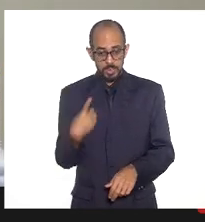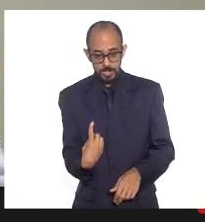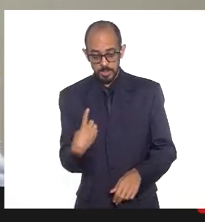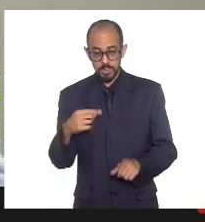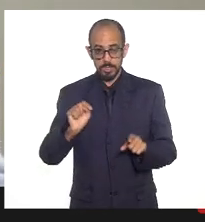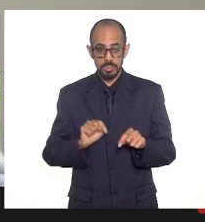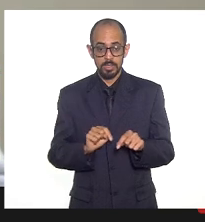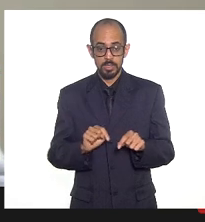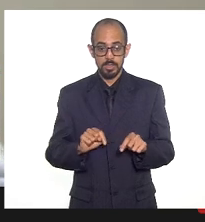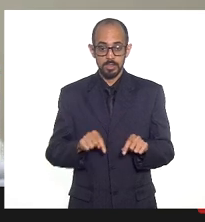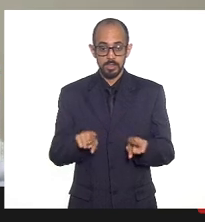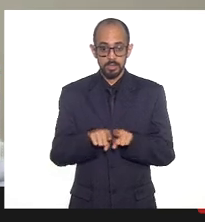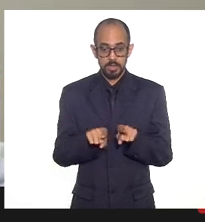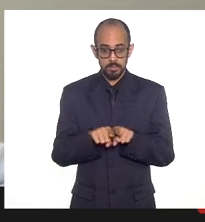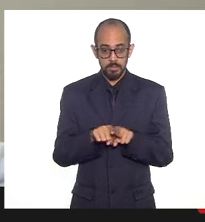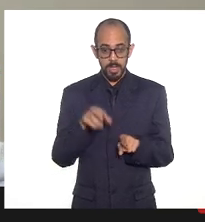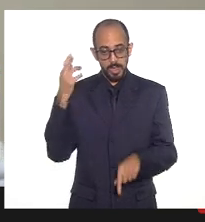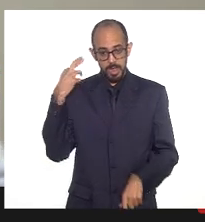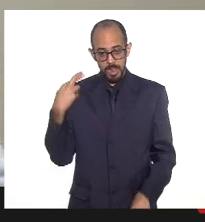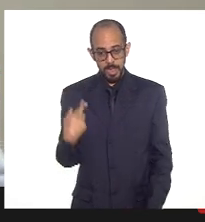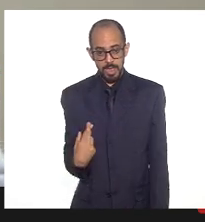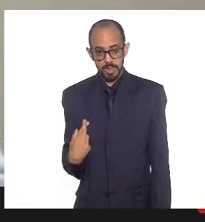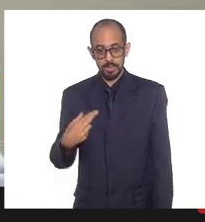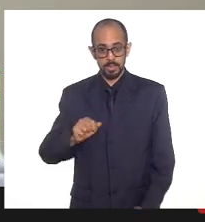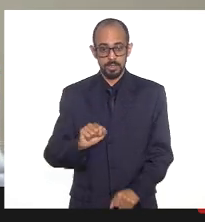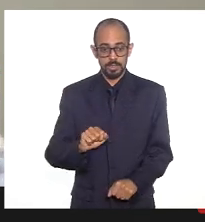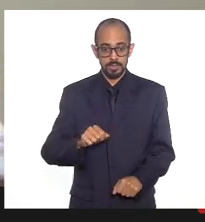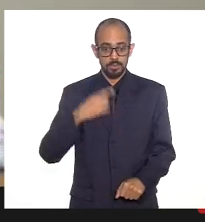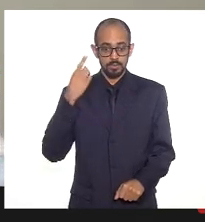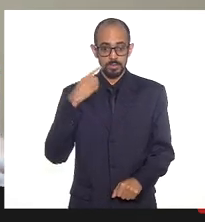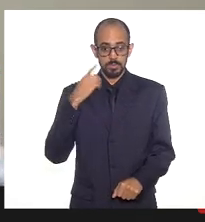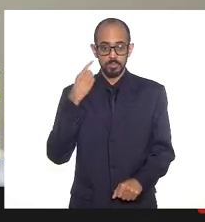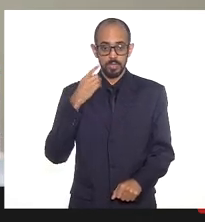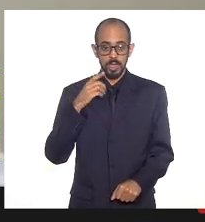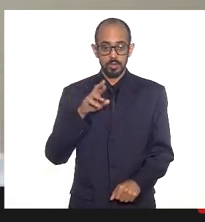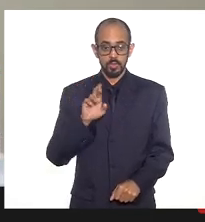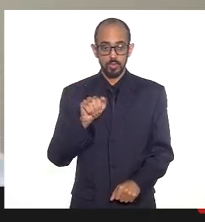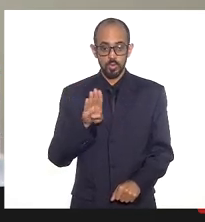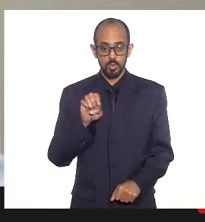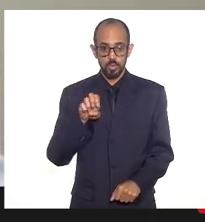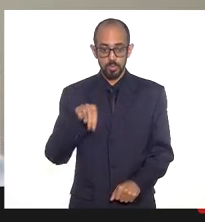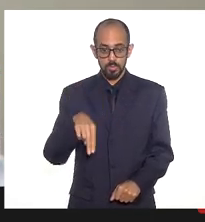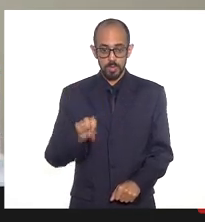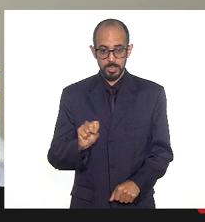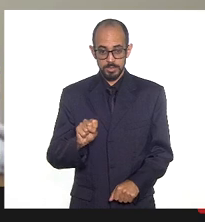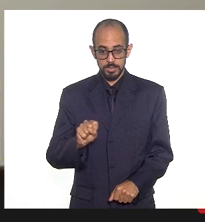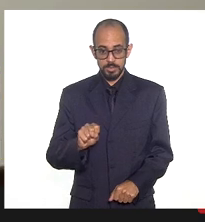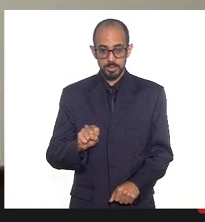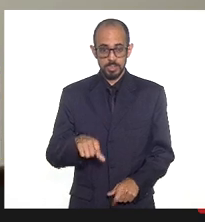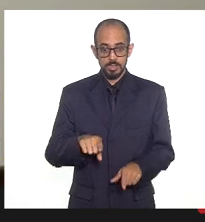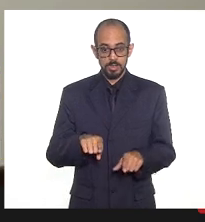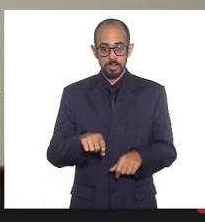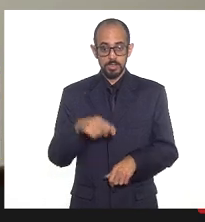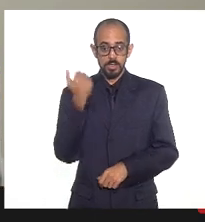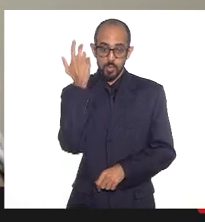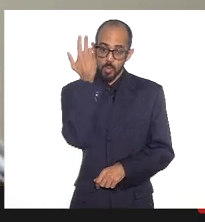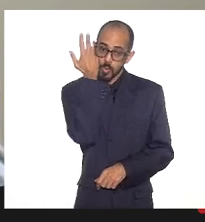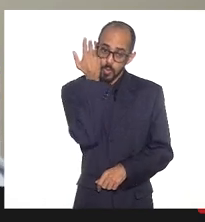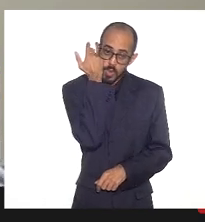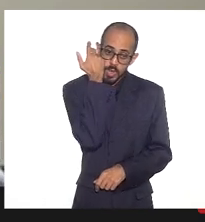Monteiro, a deputada Renata Souza, o deputado Rubens Bontempo e o deputado Eliomar